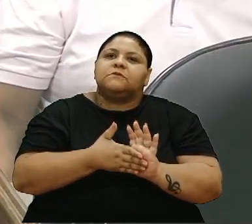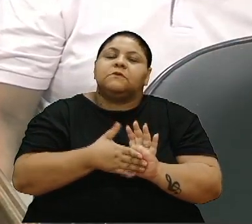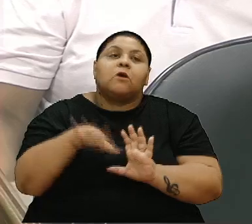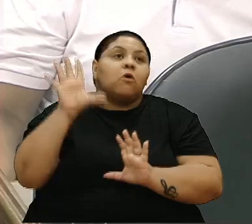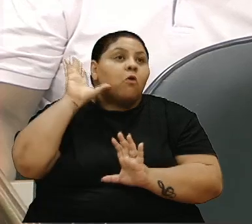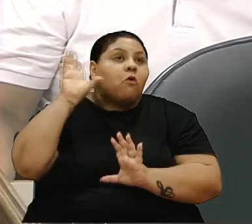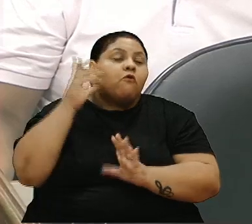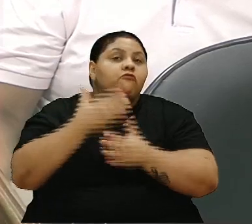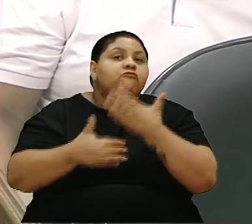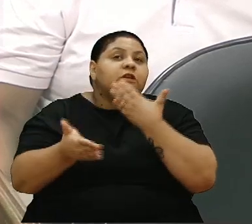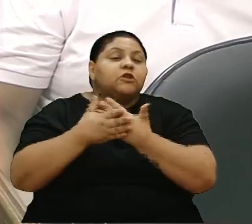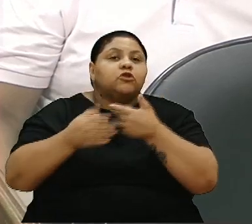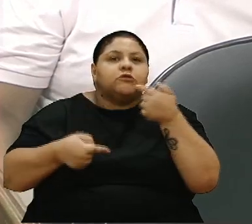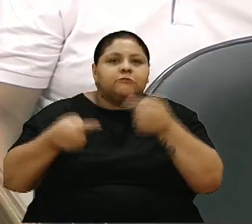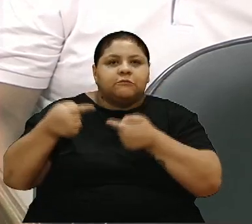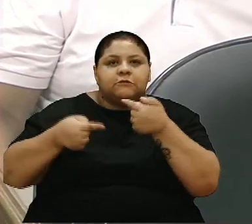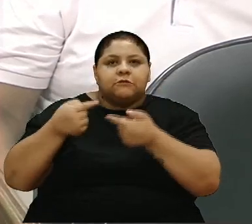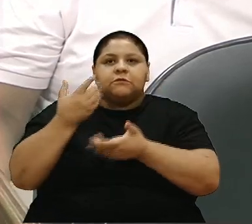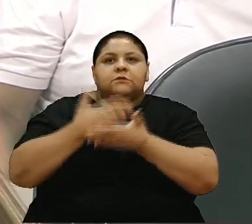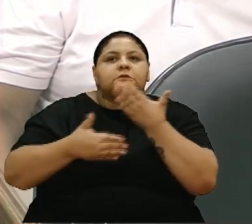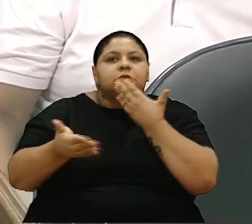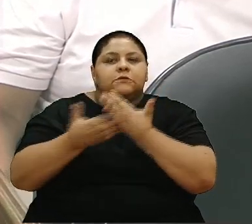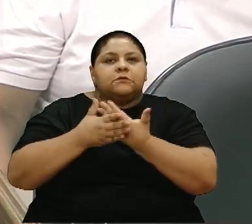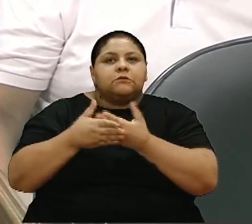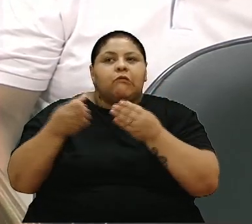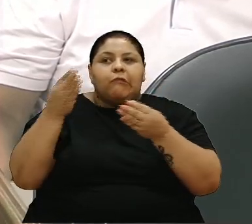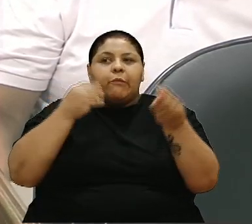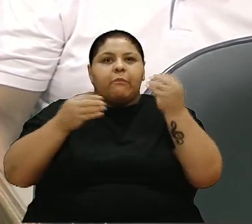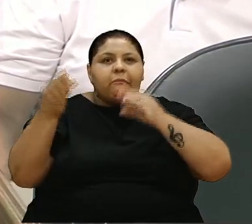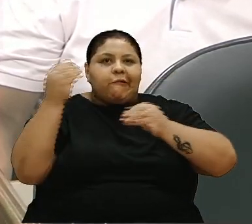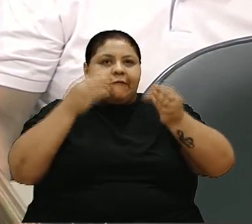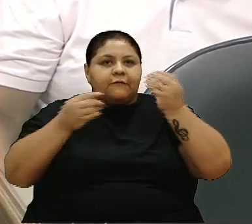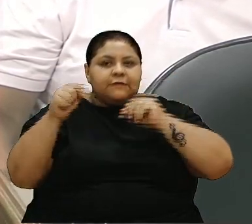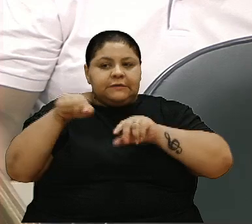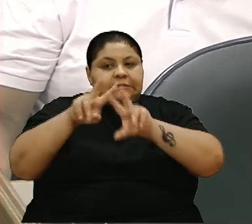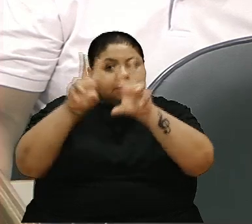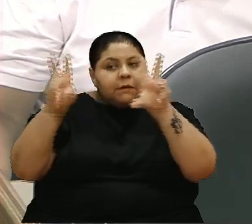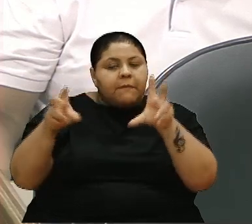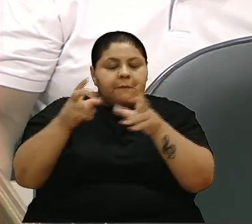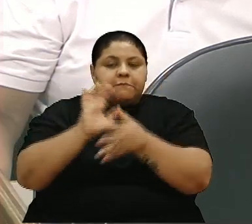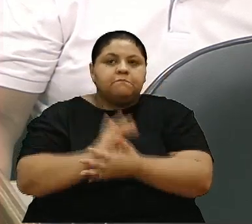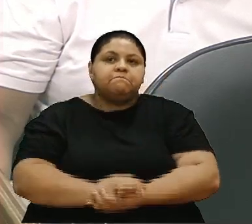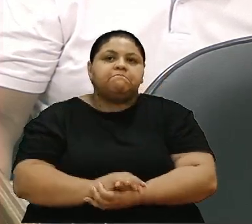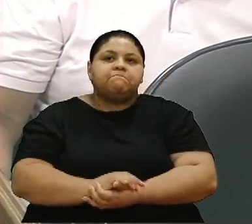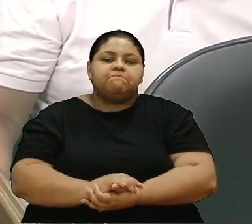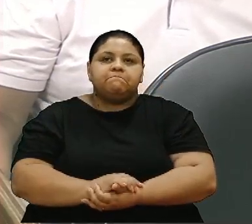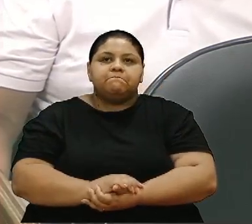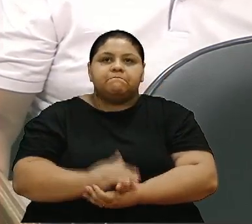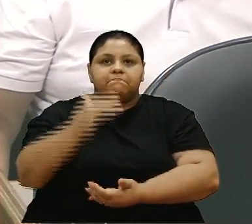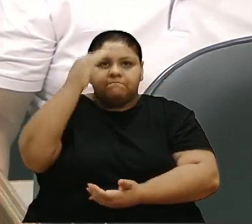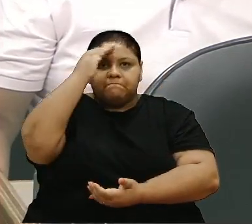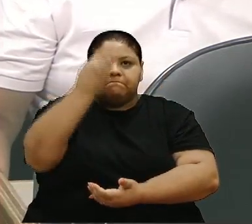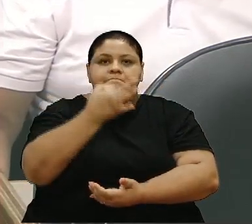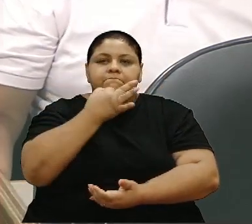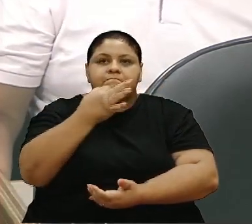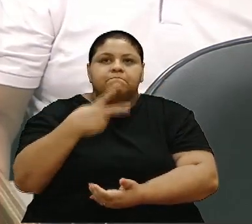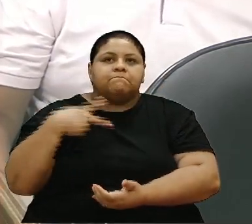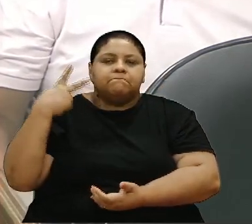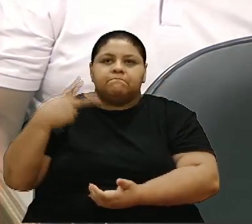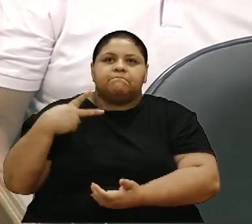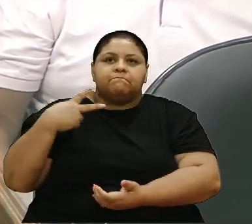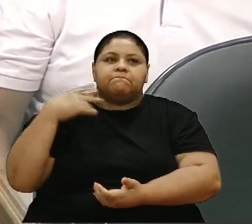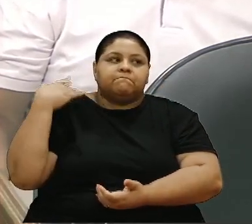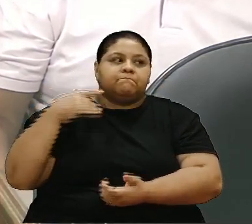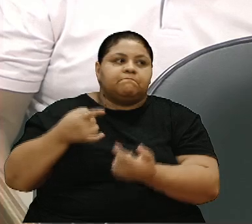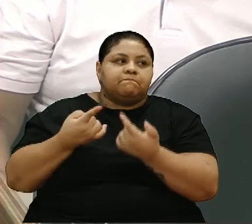Ouvi a todos os debates aqui, todas as polêmicas que envolveu em cima desse tema. Respeito o posicionamento da vereadora Andressa, mas para